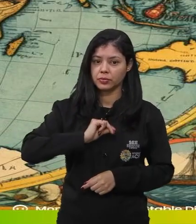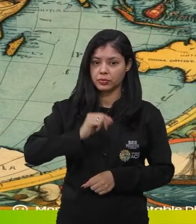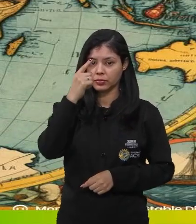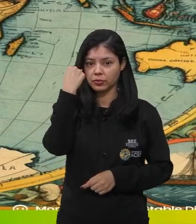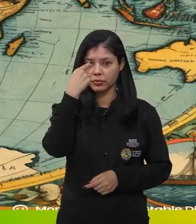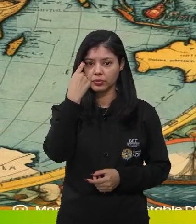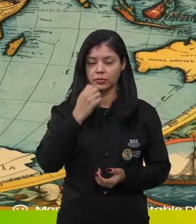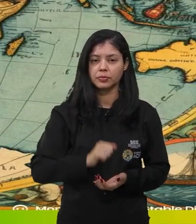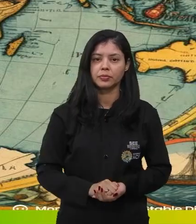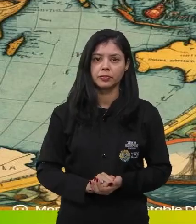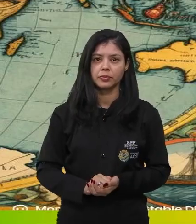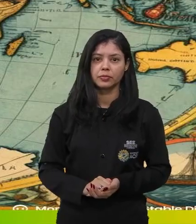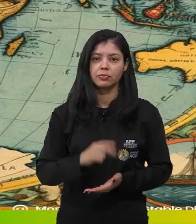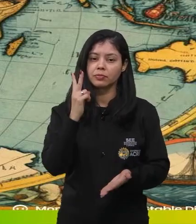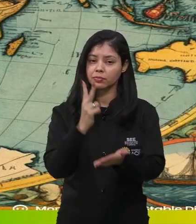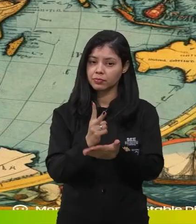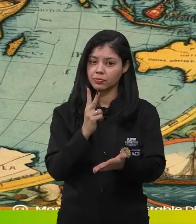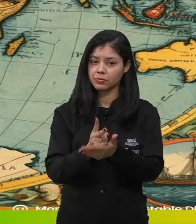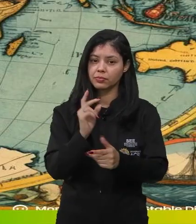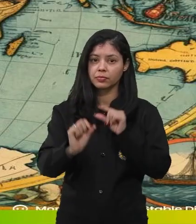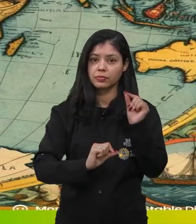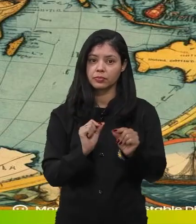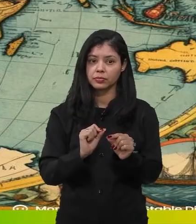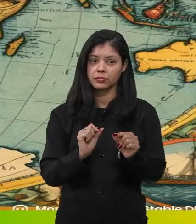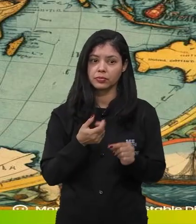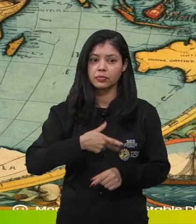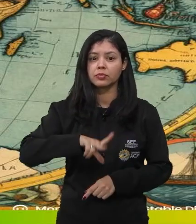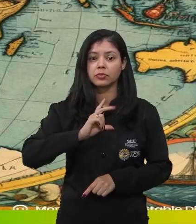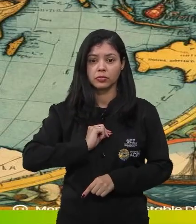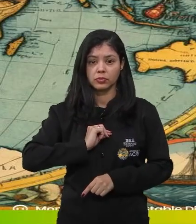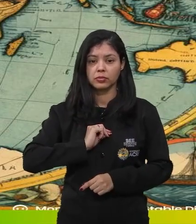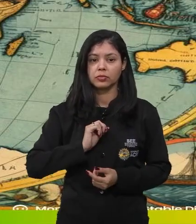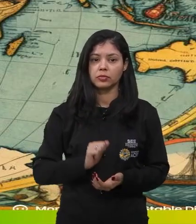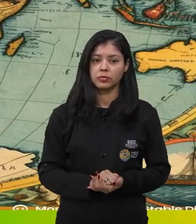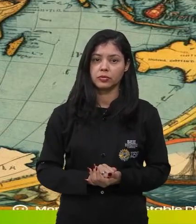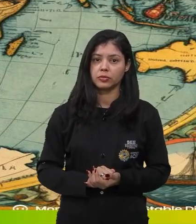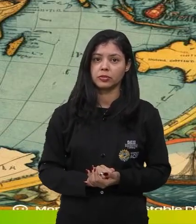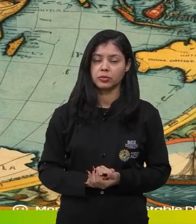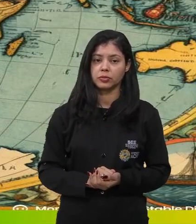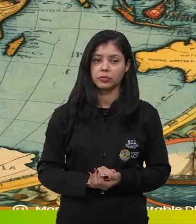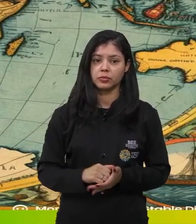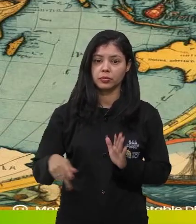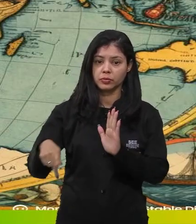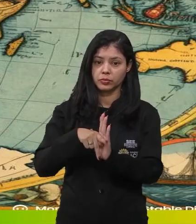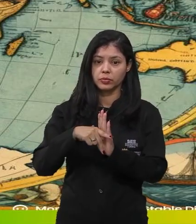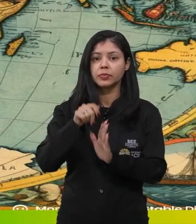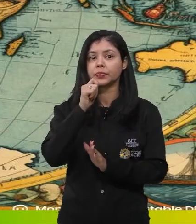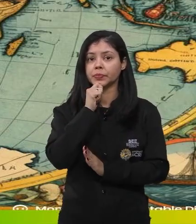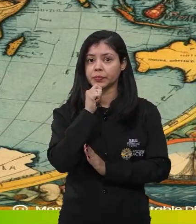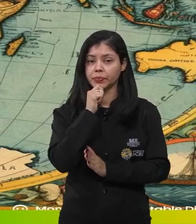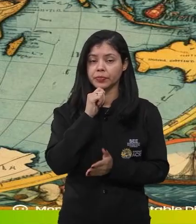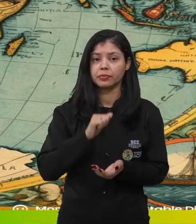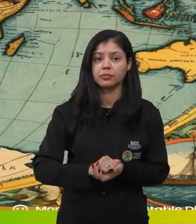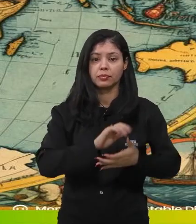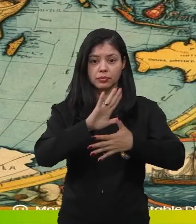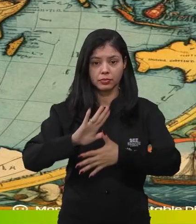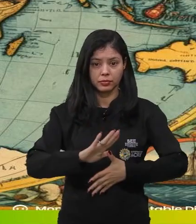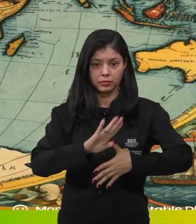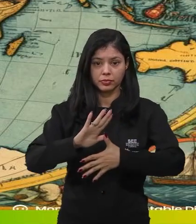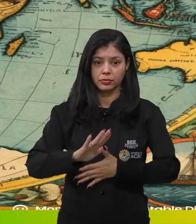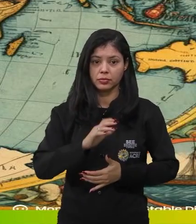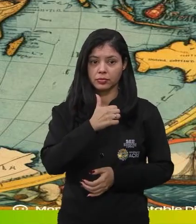Espanha. Todavia, os portugueses só se estabelecem na América